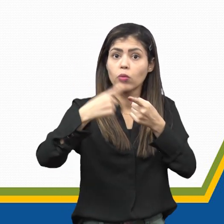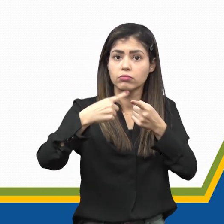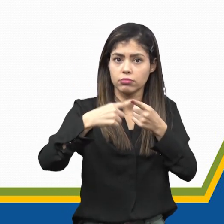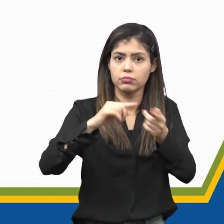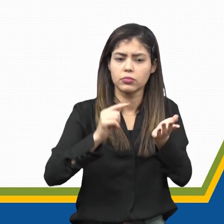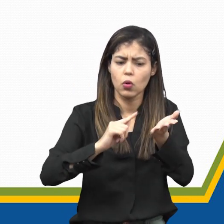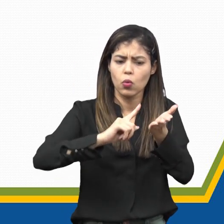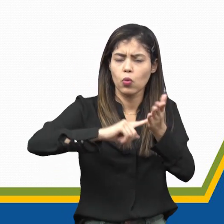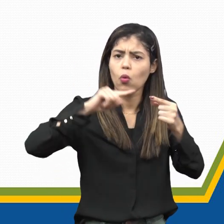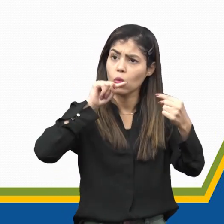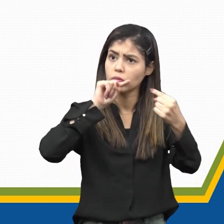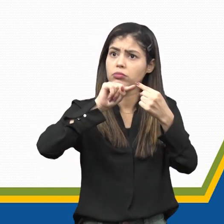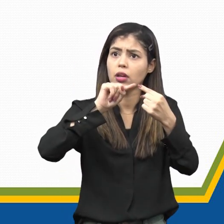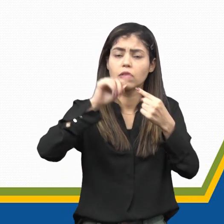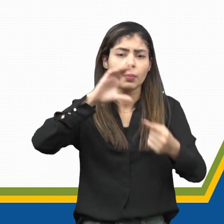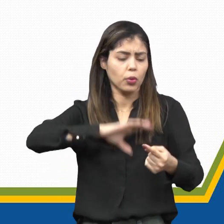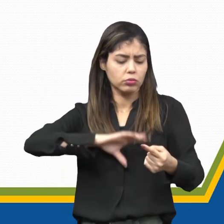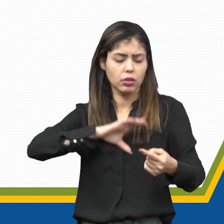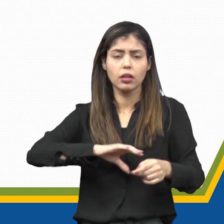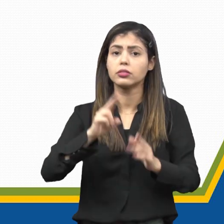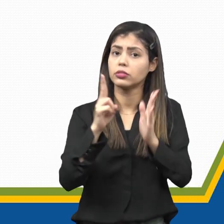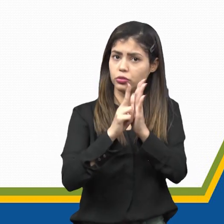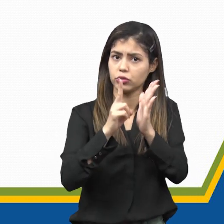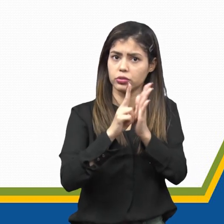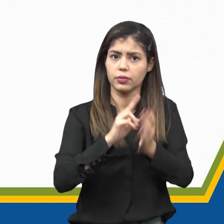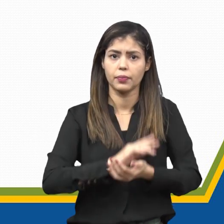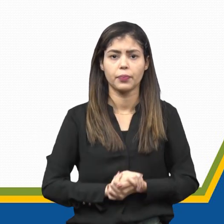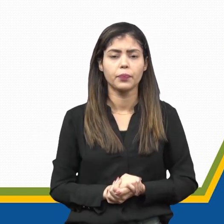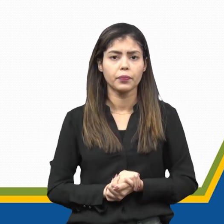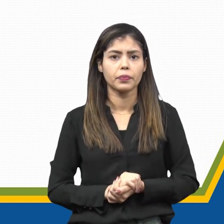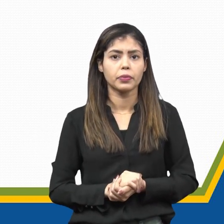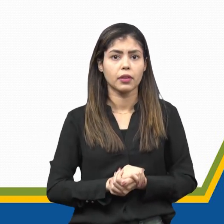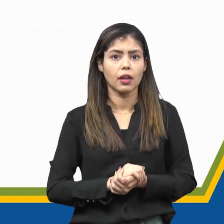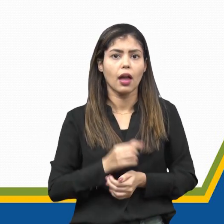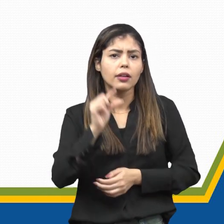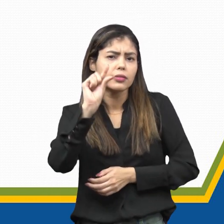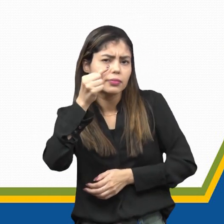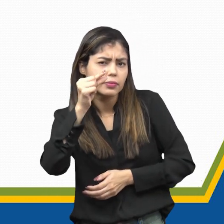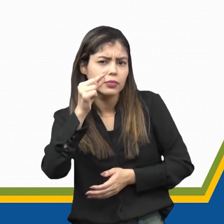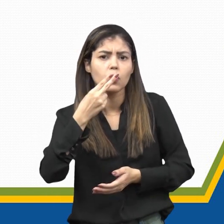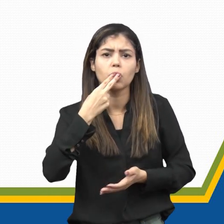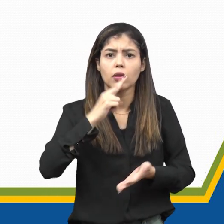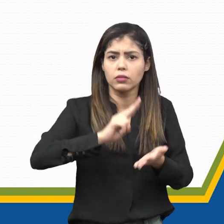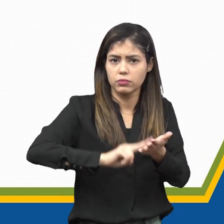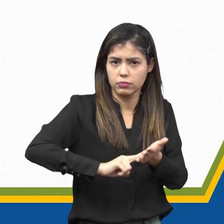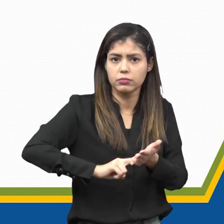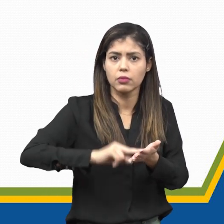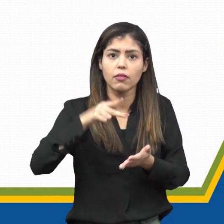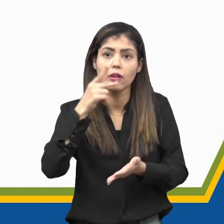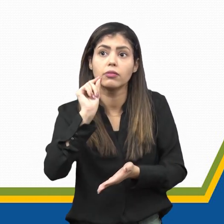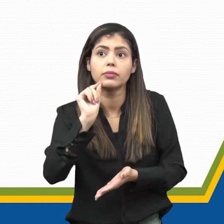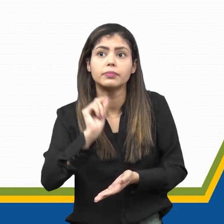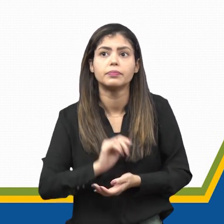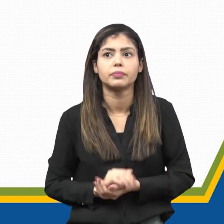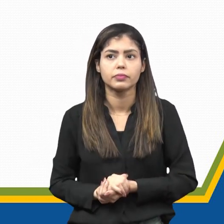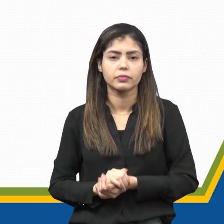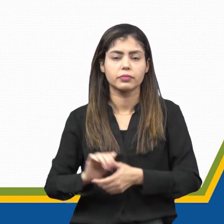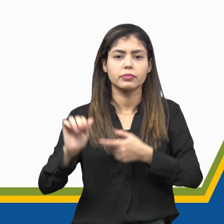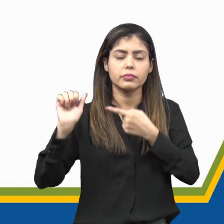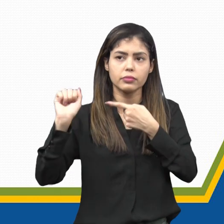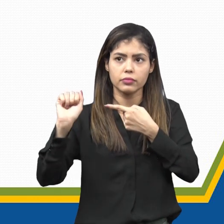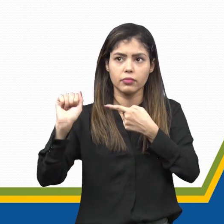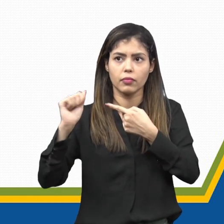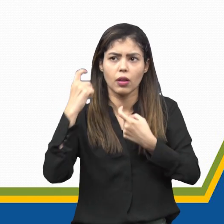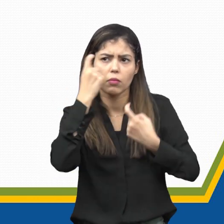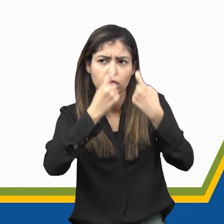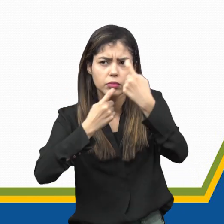se estabeleceu entre portugueses e indígenas. Esse trecho da carta revela a preocupação